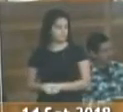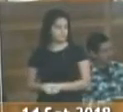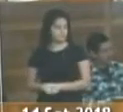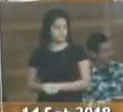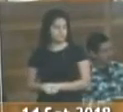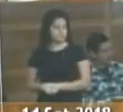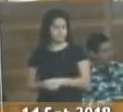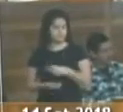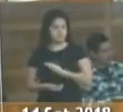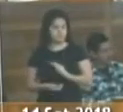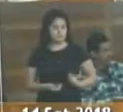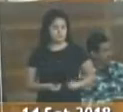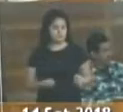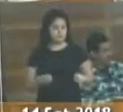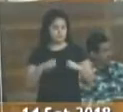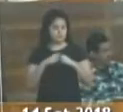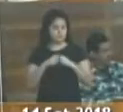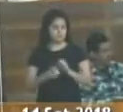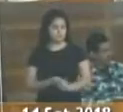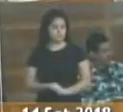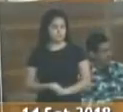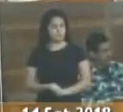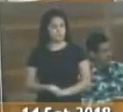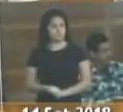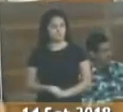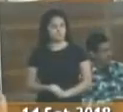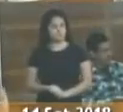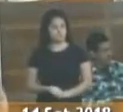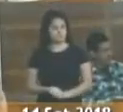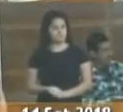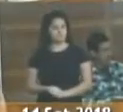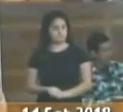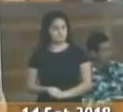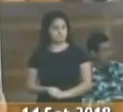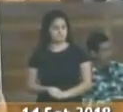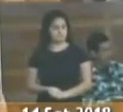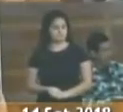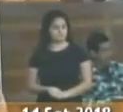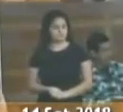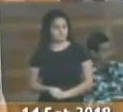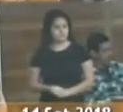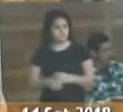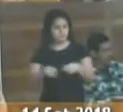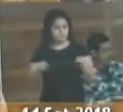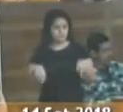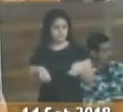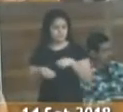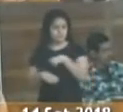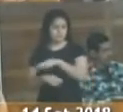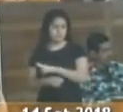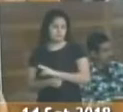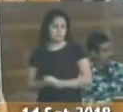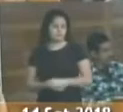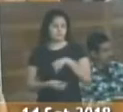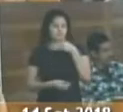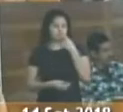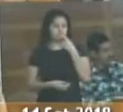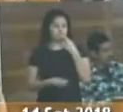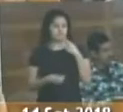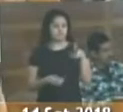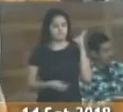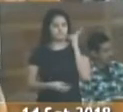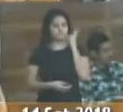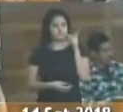para a sua fala. Deve. O espaço é seu, vereador. Passar a palavra, então, ao vereador